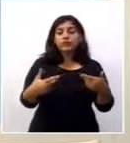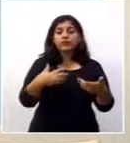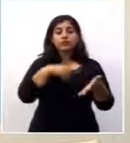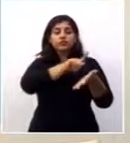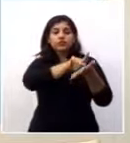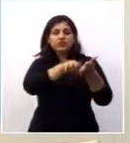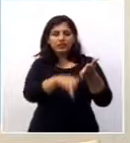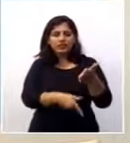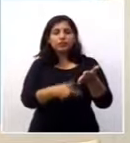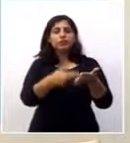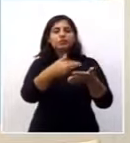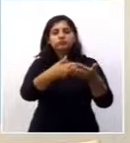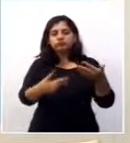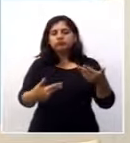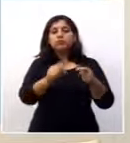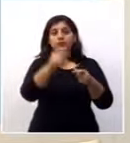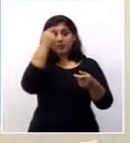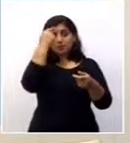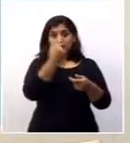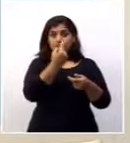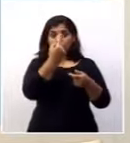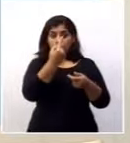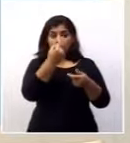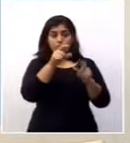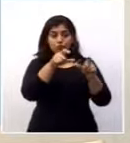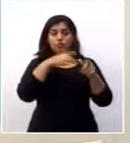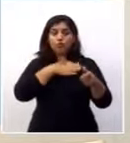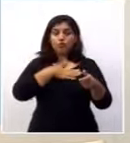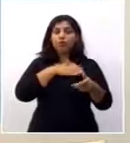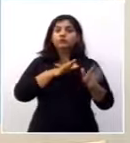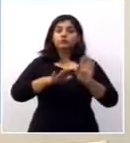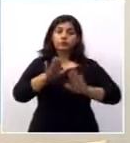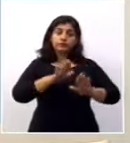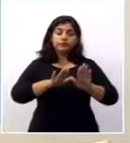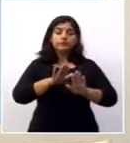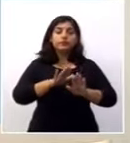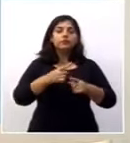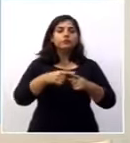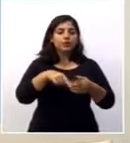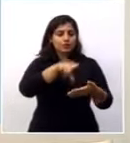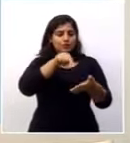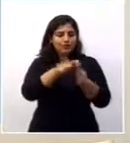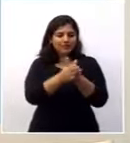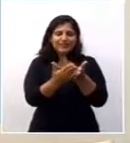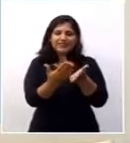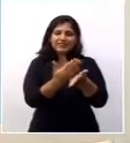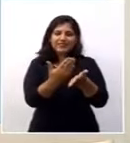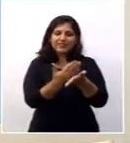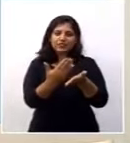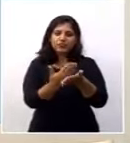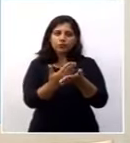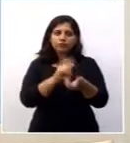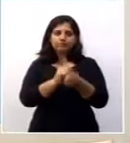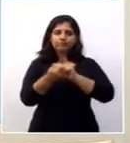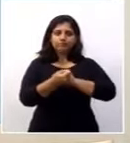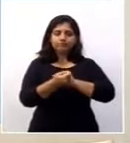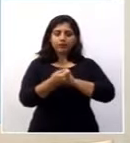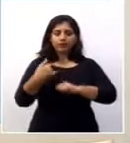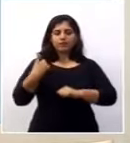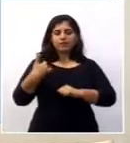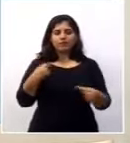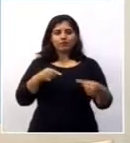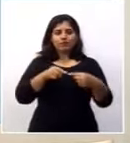gênero. Mas quando vocês pensam no gênero, tomem muito cuidado quando vocês forem escolher um livro, porque ele tem que estar adequado à sua idade,